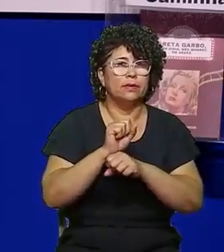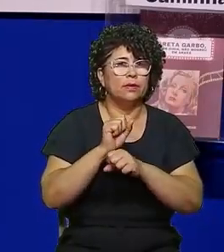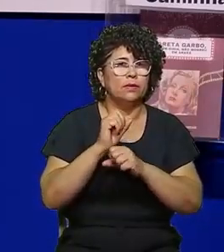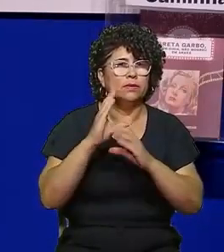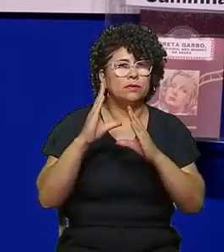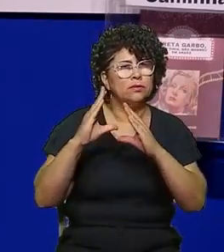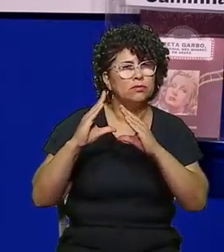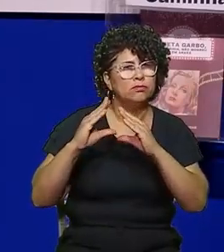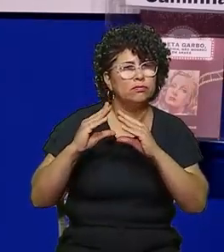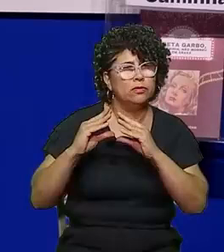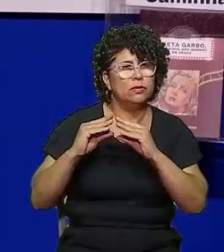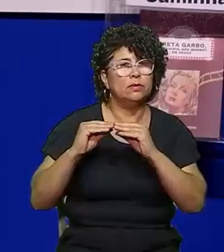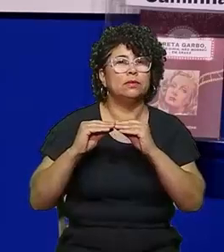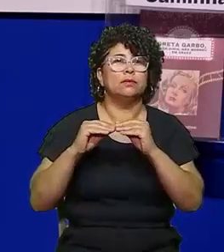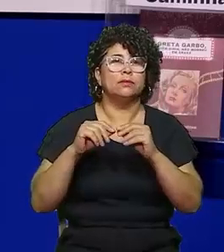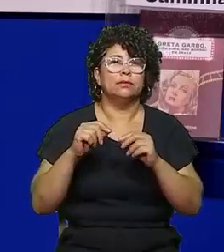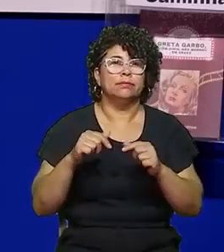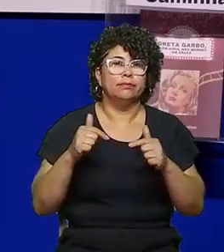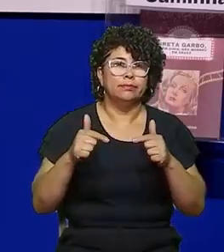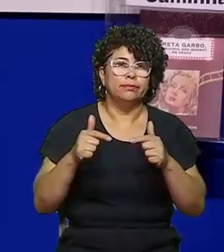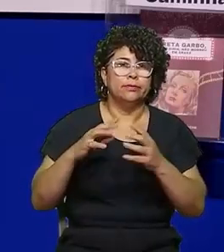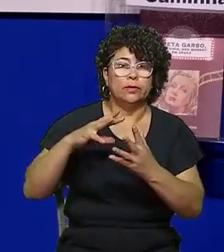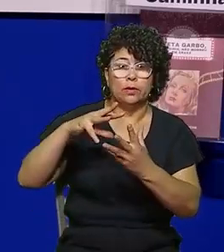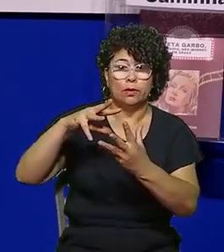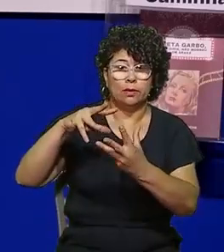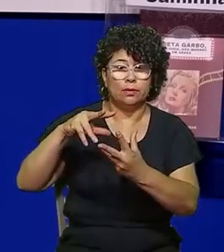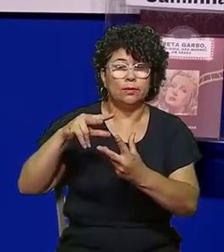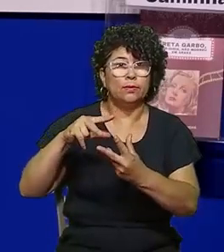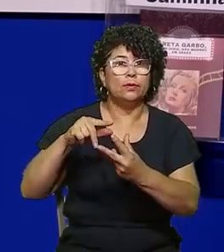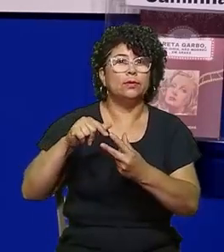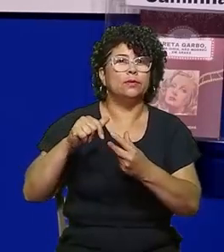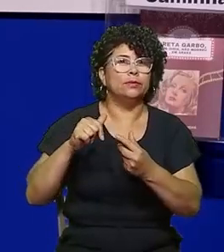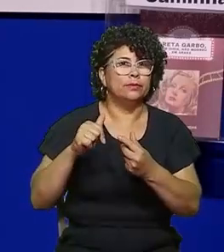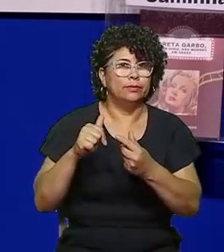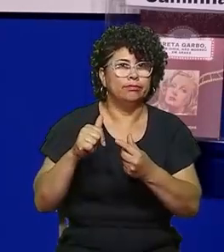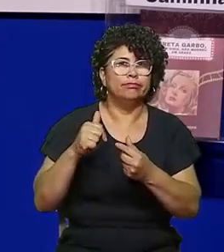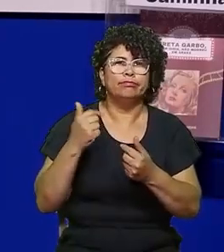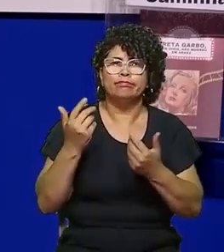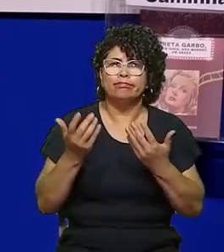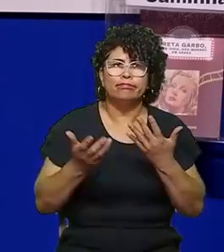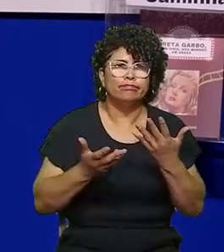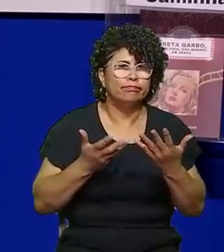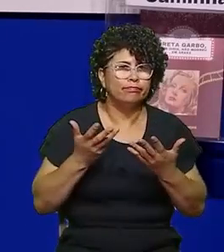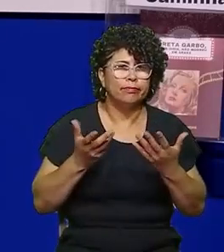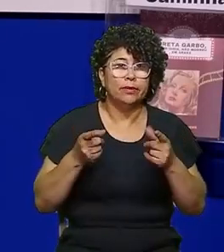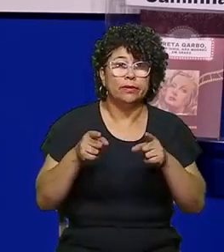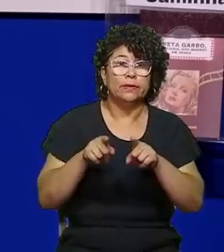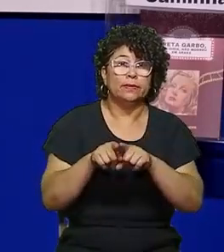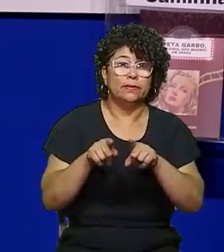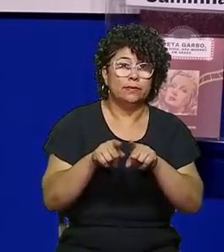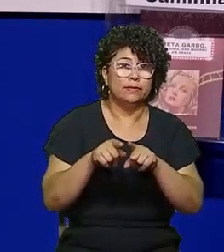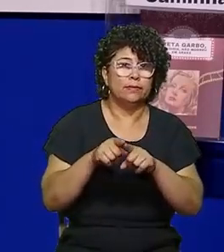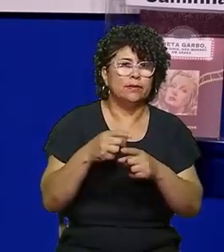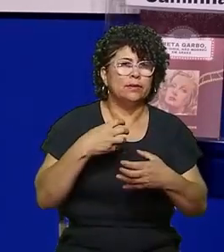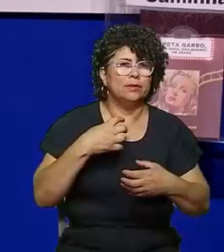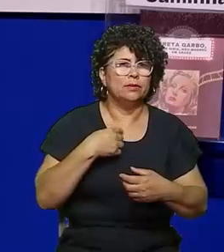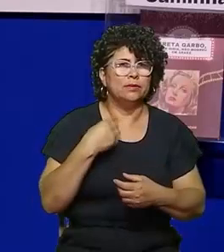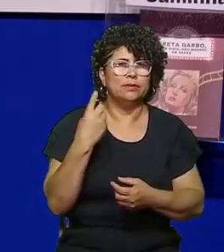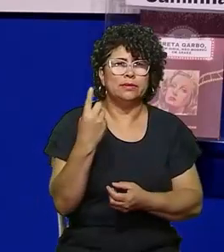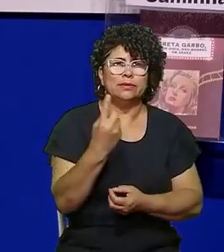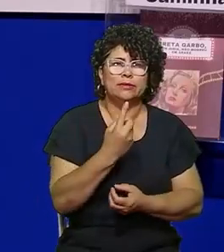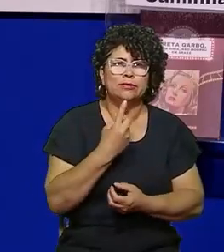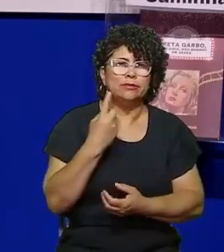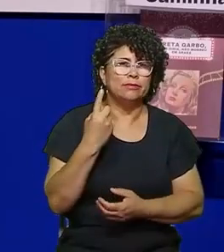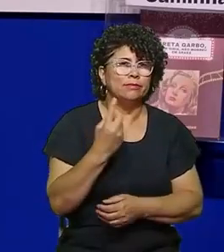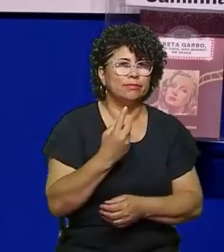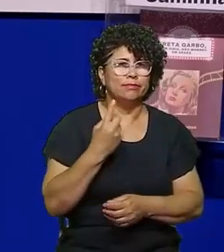que o labirinto, ó razão, mistério, presto se desata. Em verde, sozinha, ante-euclidiana,